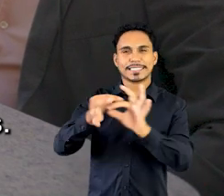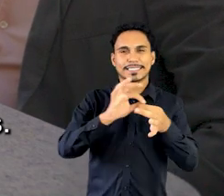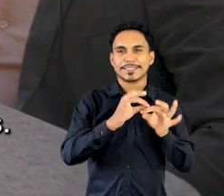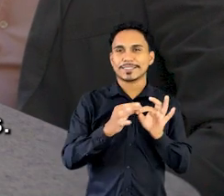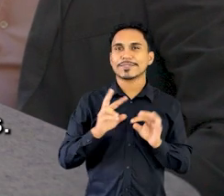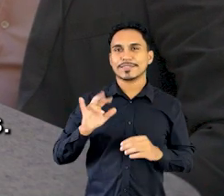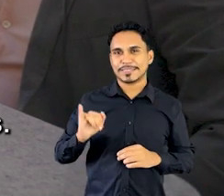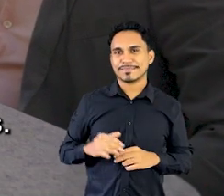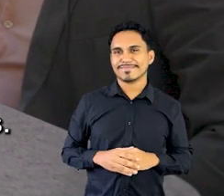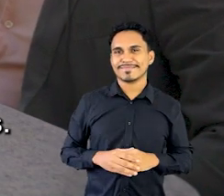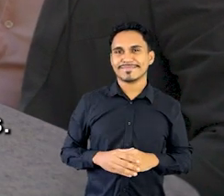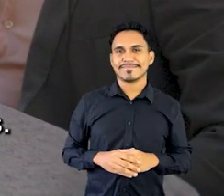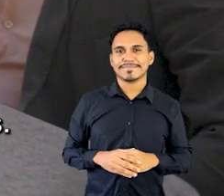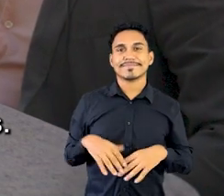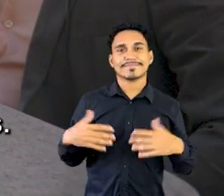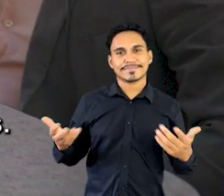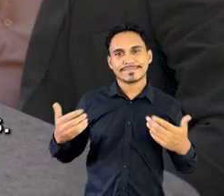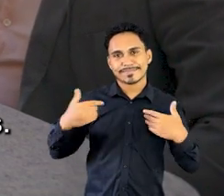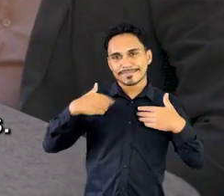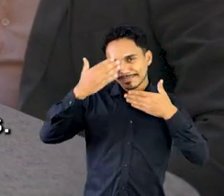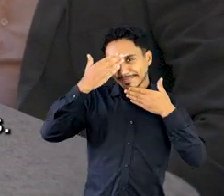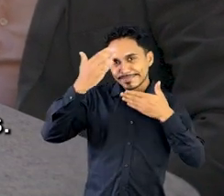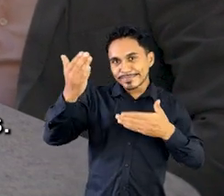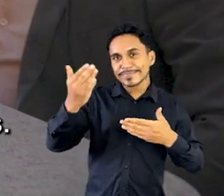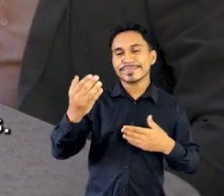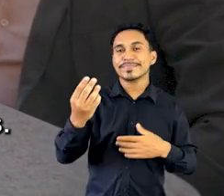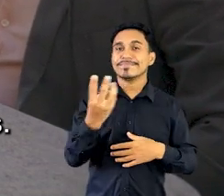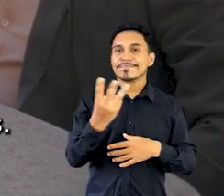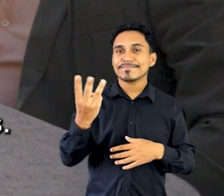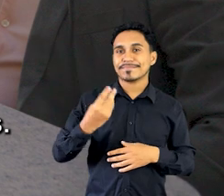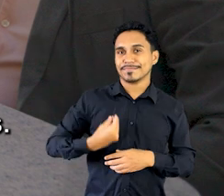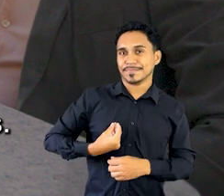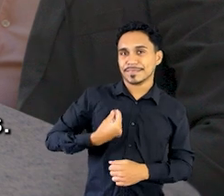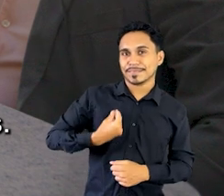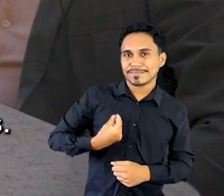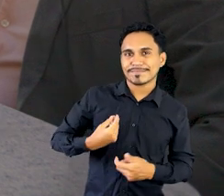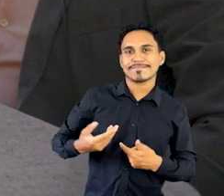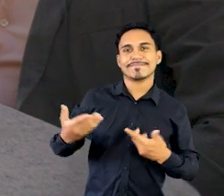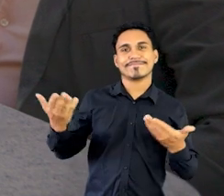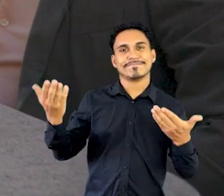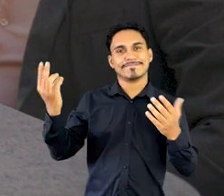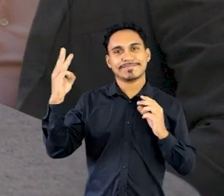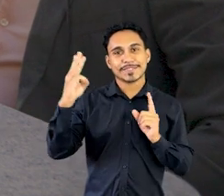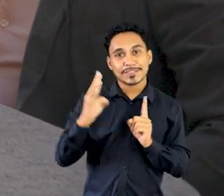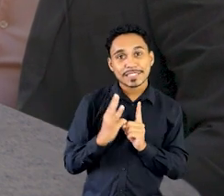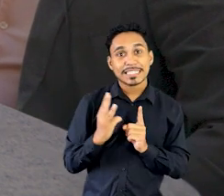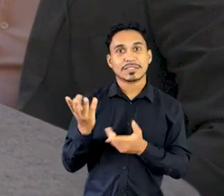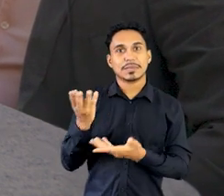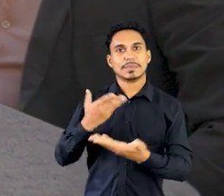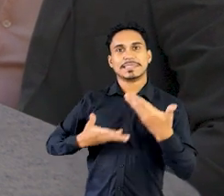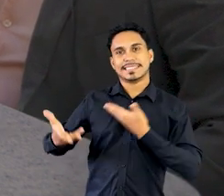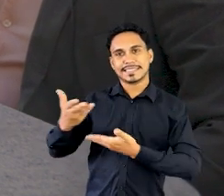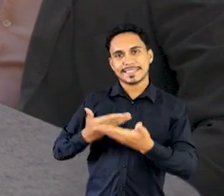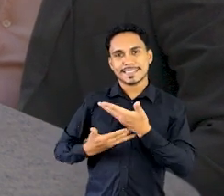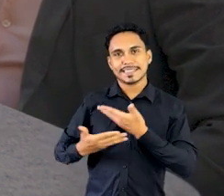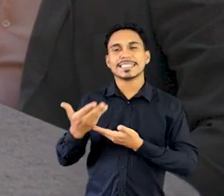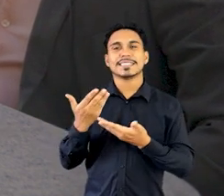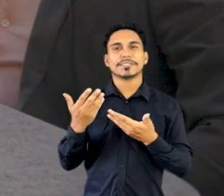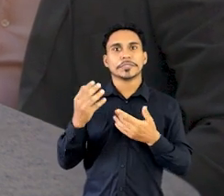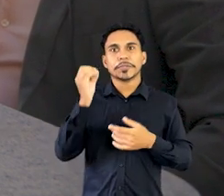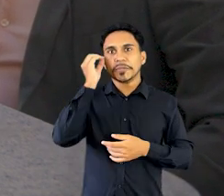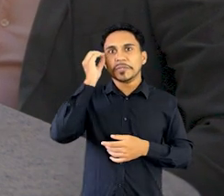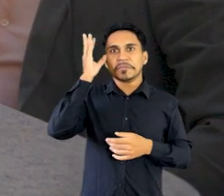certeza não tenho dúvidas is gente eu quero agradecer a presença de vocês a partilha de uma